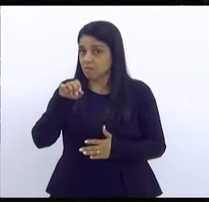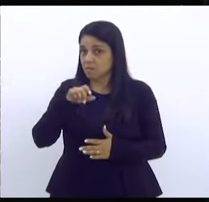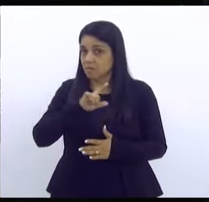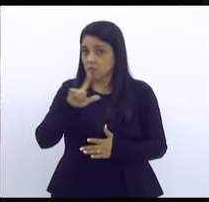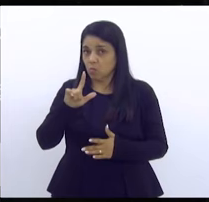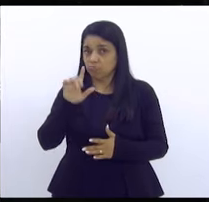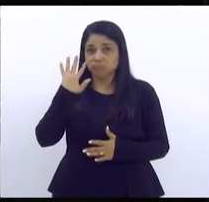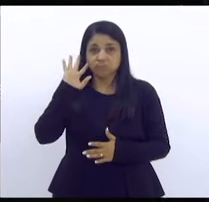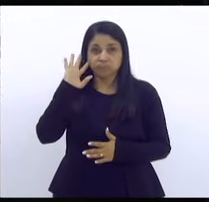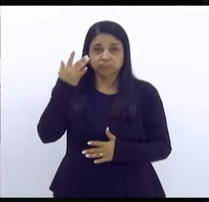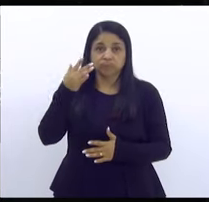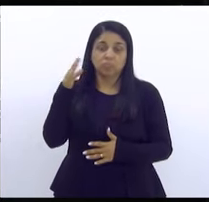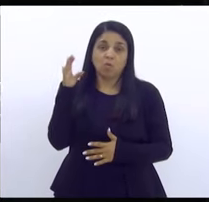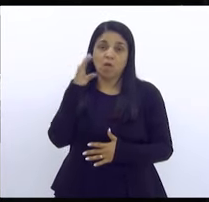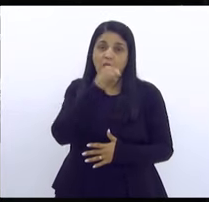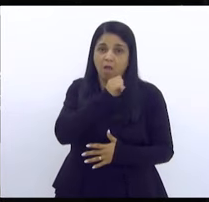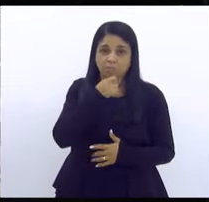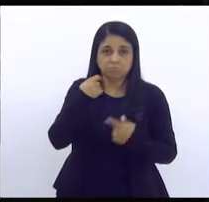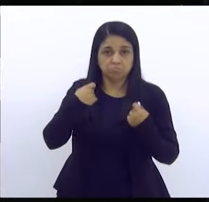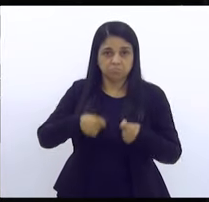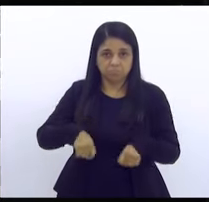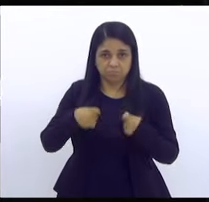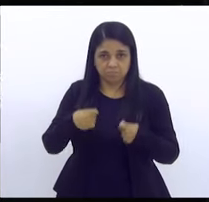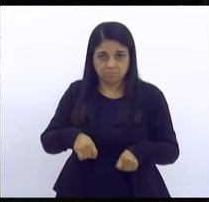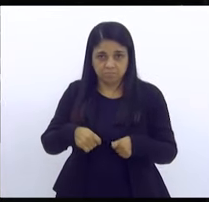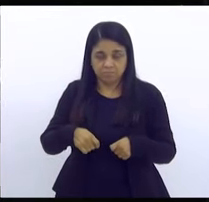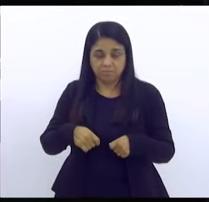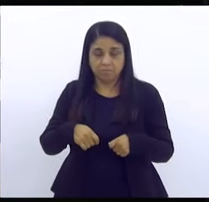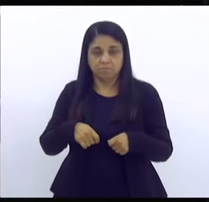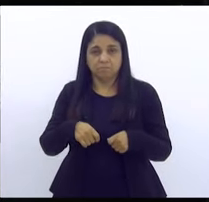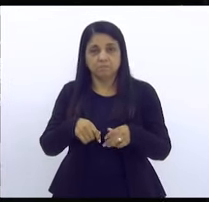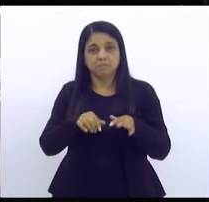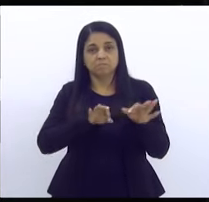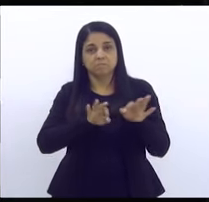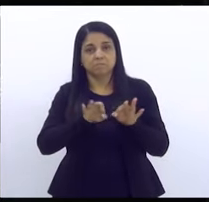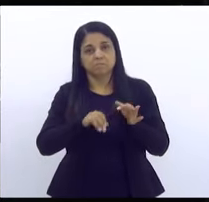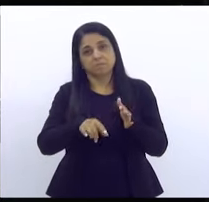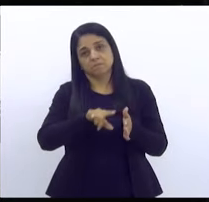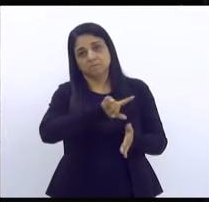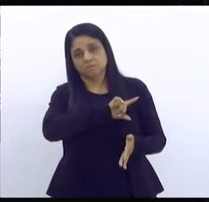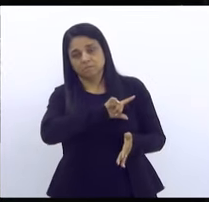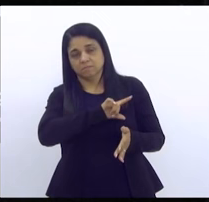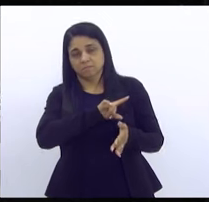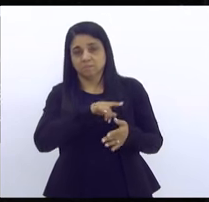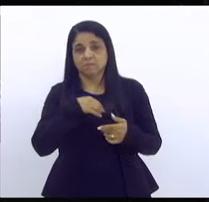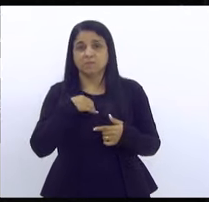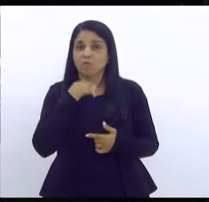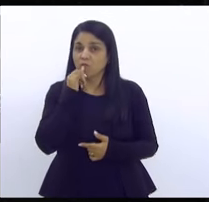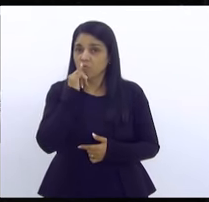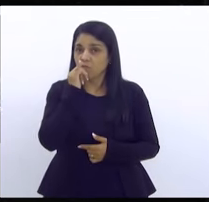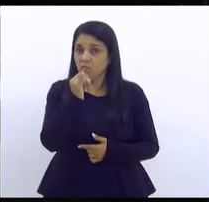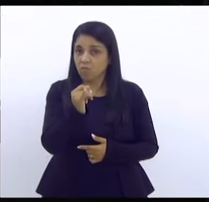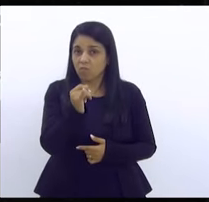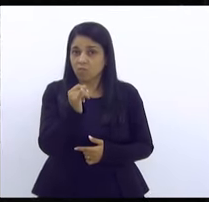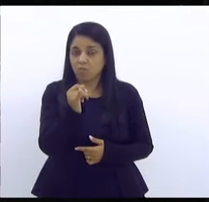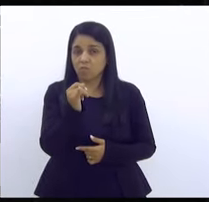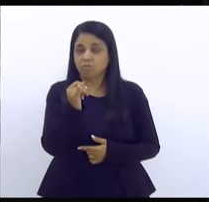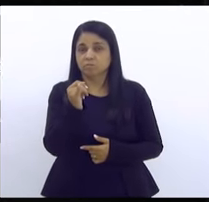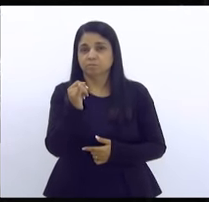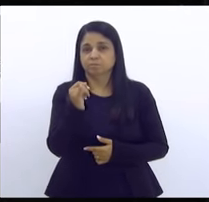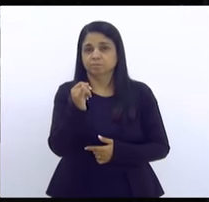a solução do problema, já está preparada para a solução do problema. Digo isso